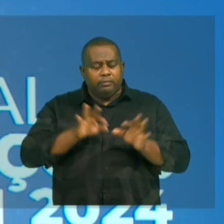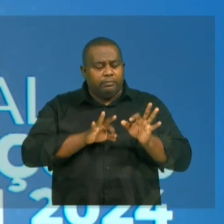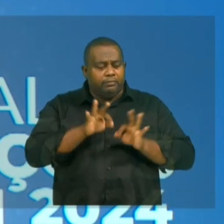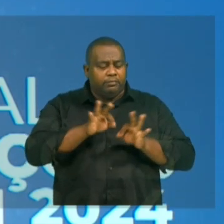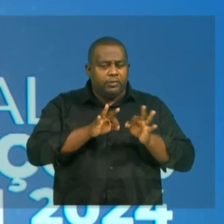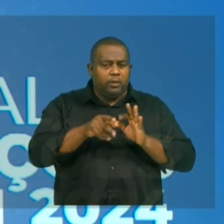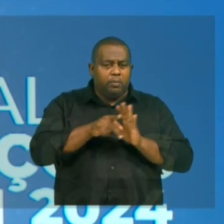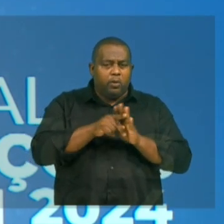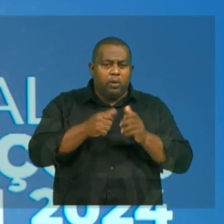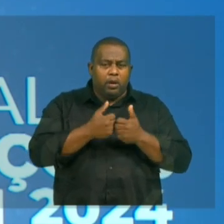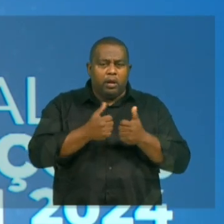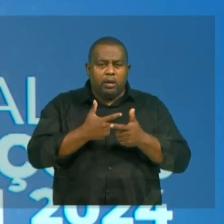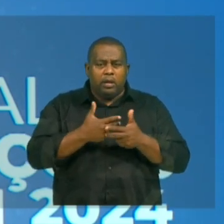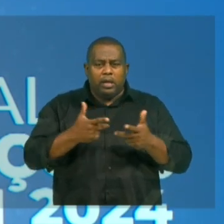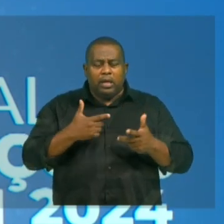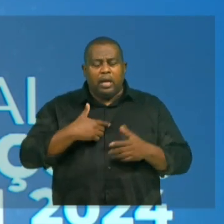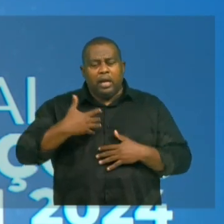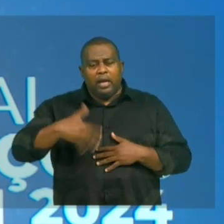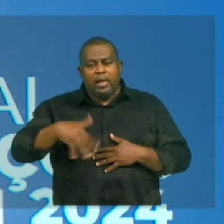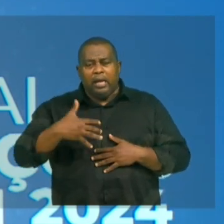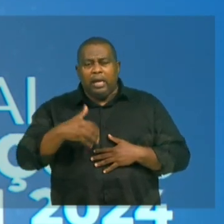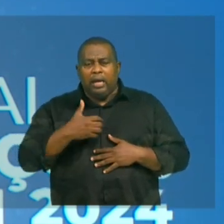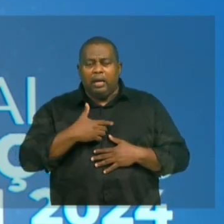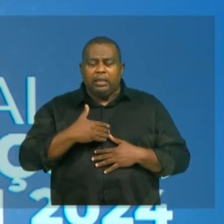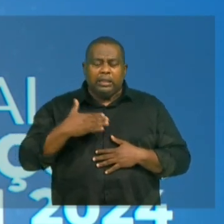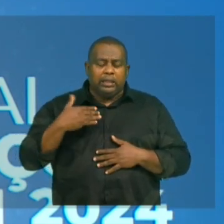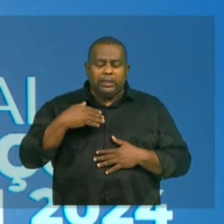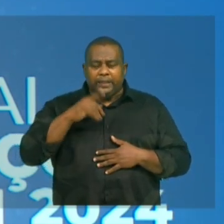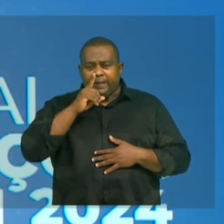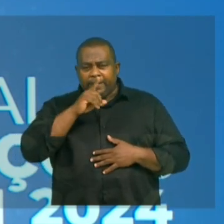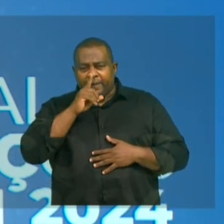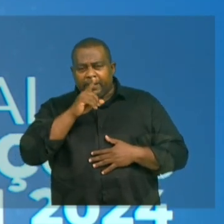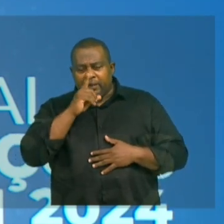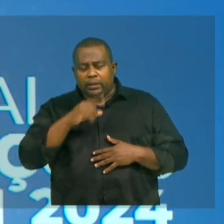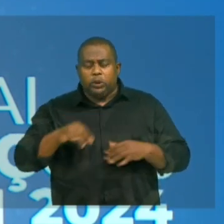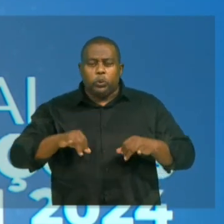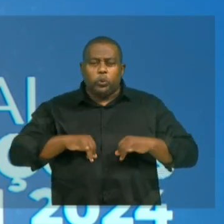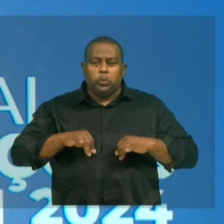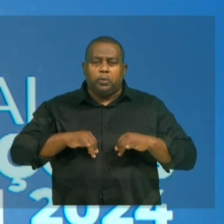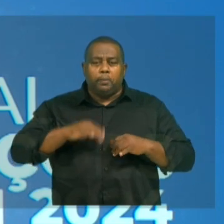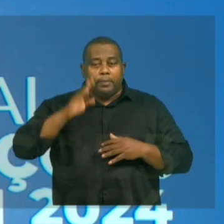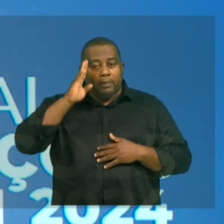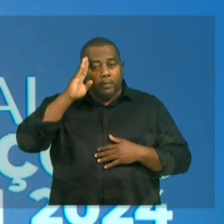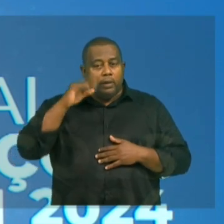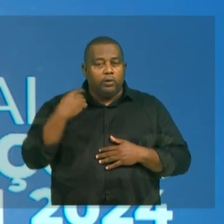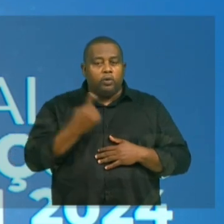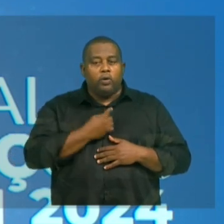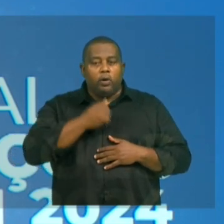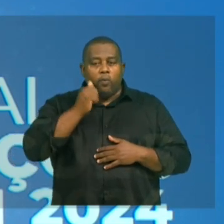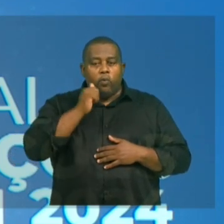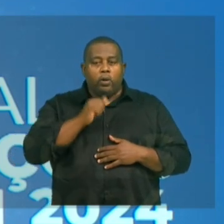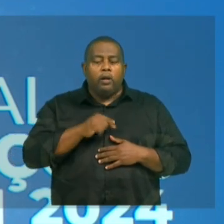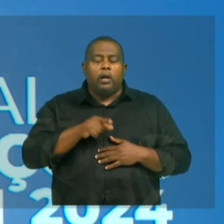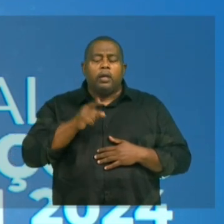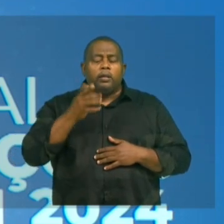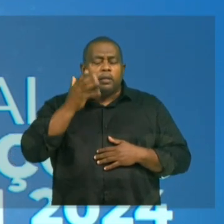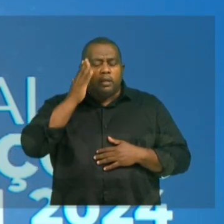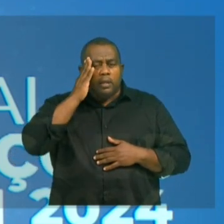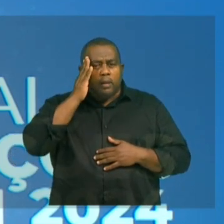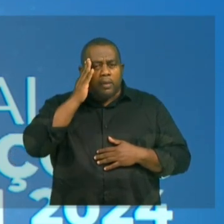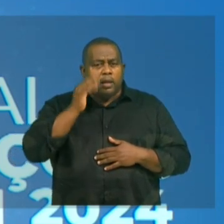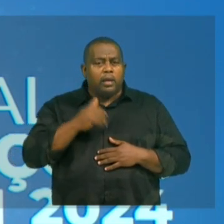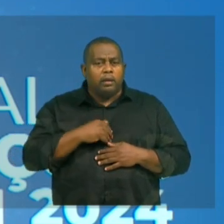caro e sucateado causando grande sofrimento principalmente para nós mulheres gostaria de saber como a gente